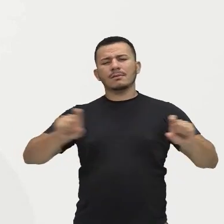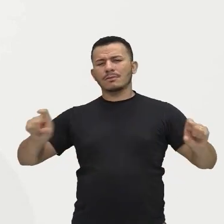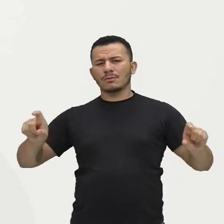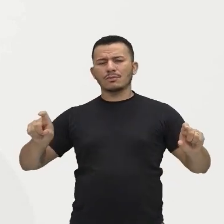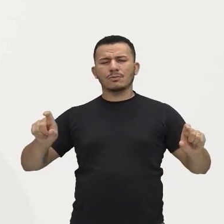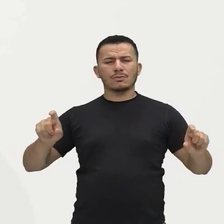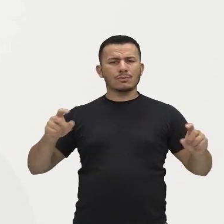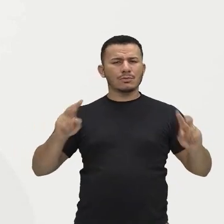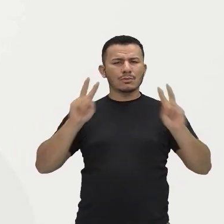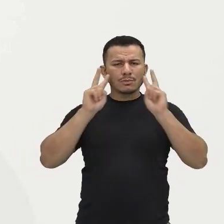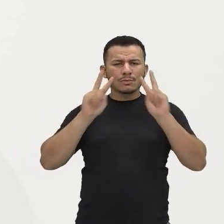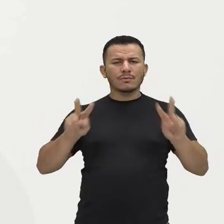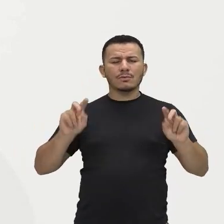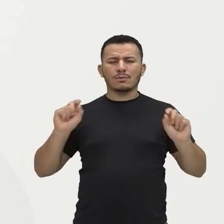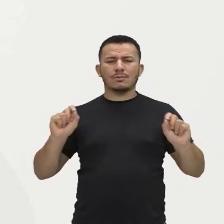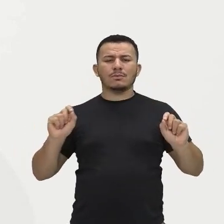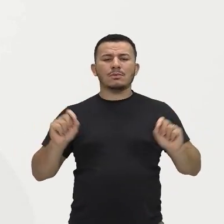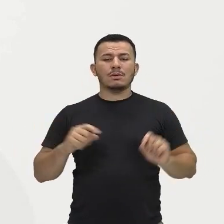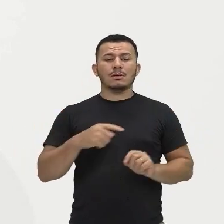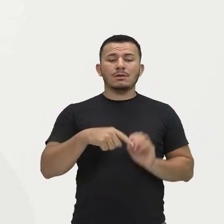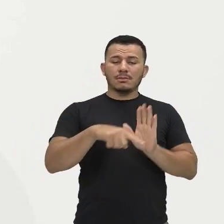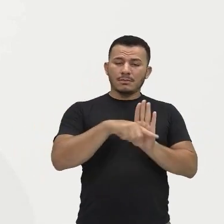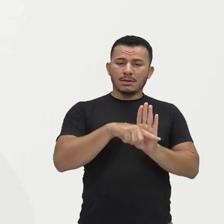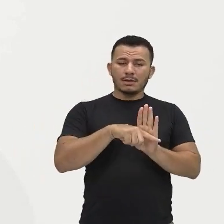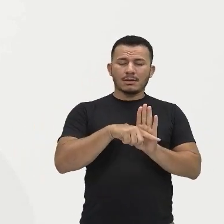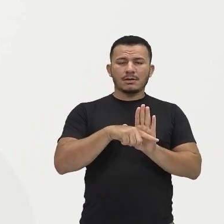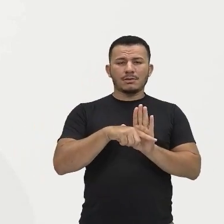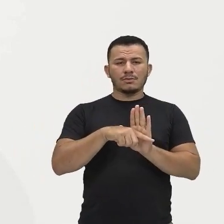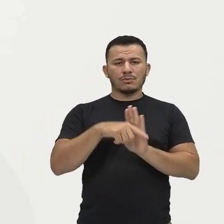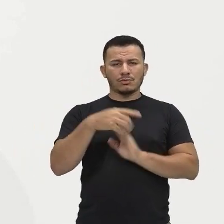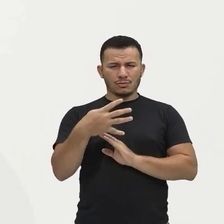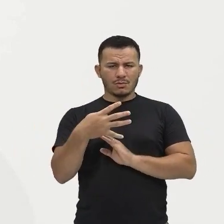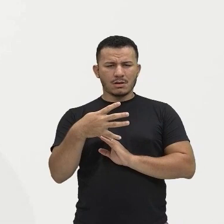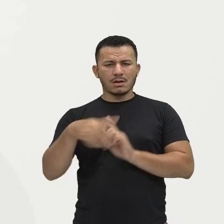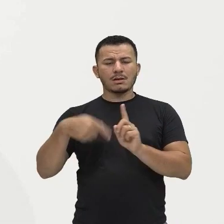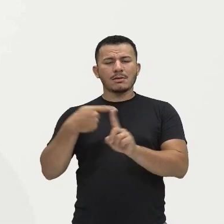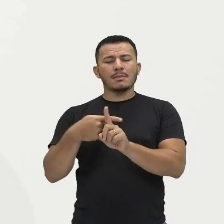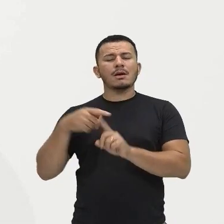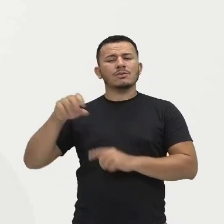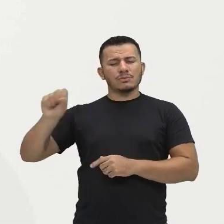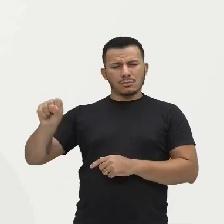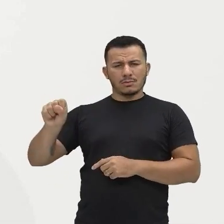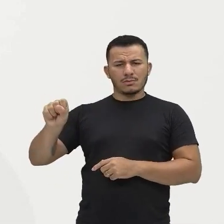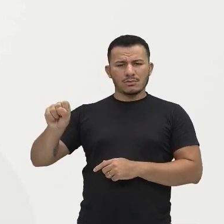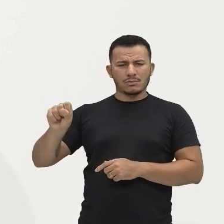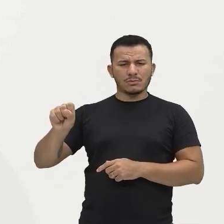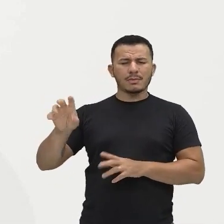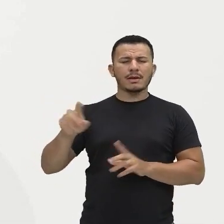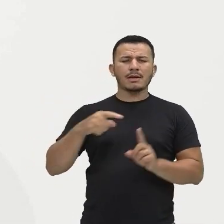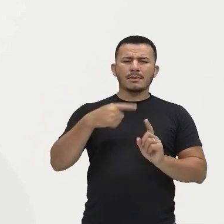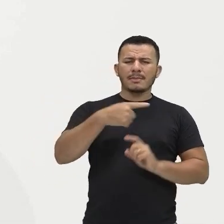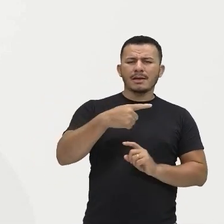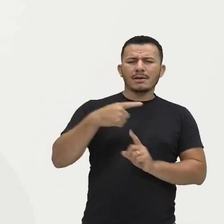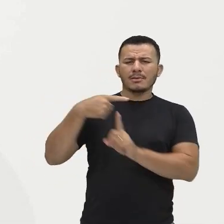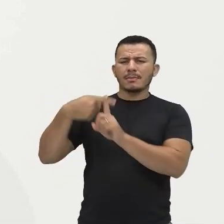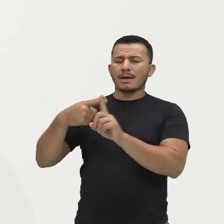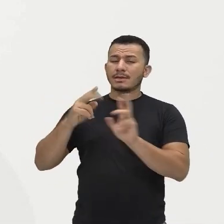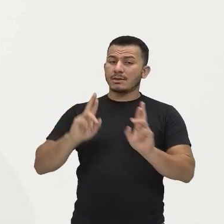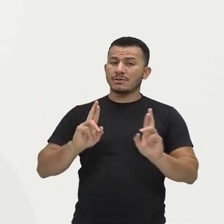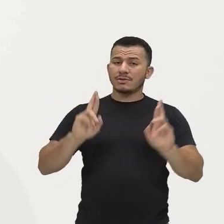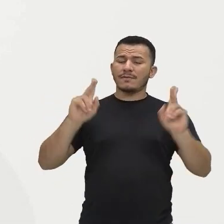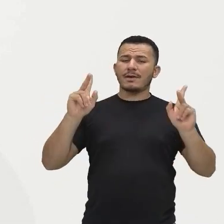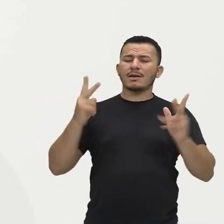aqui, menos 4 com mais 8. Esses sinais, eles são diferentes. Quando os sinais